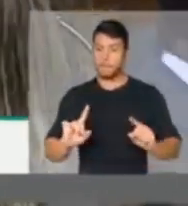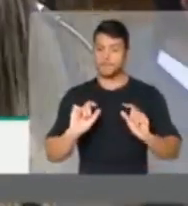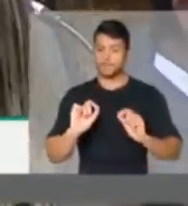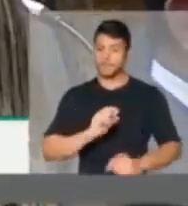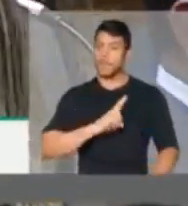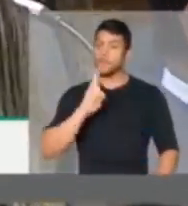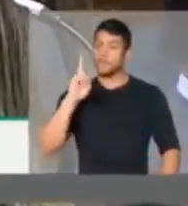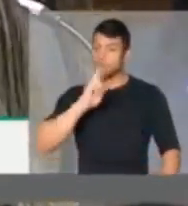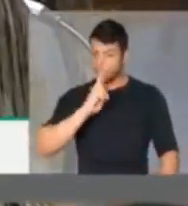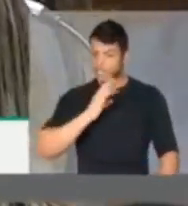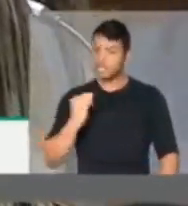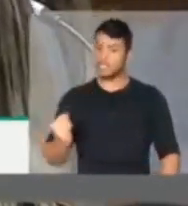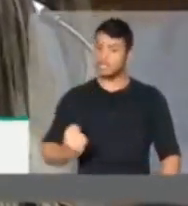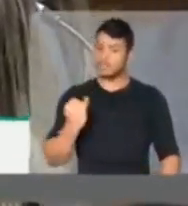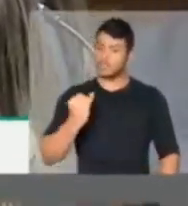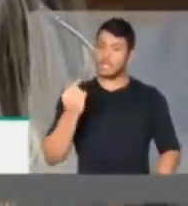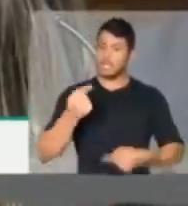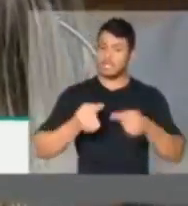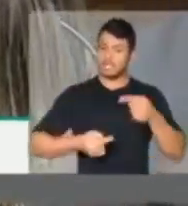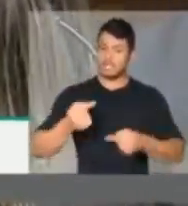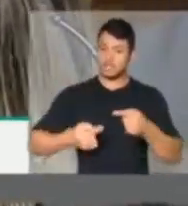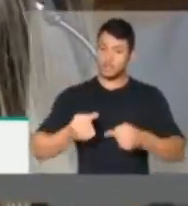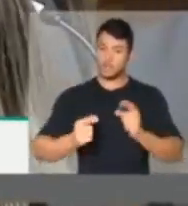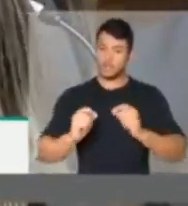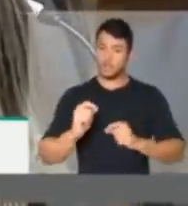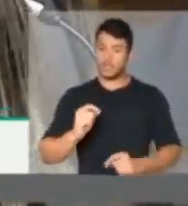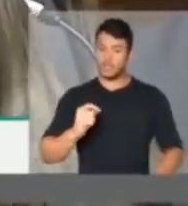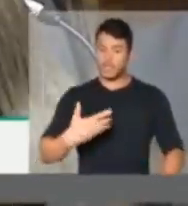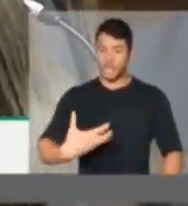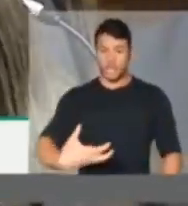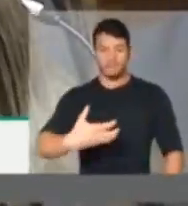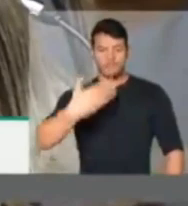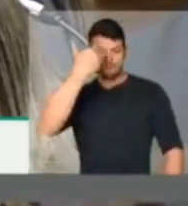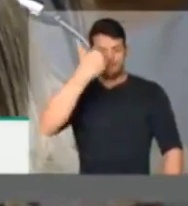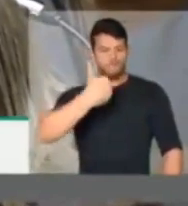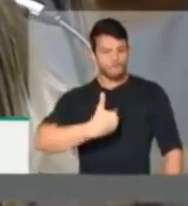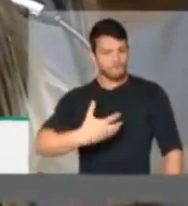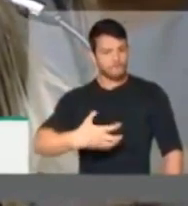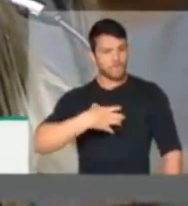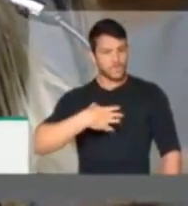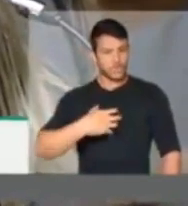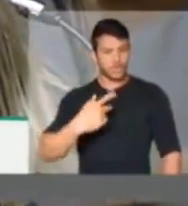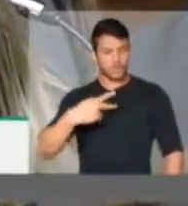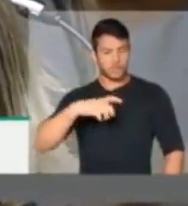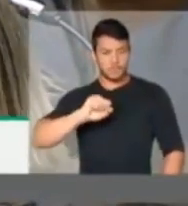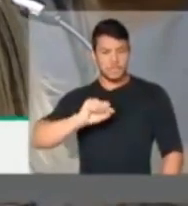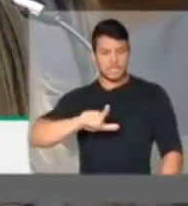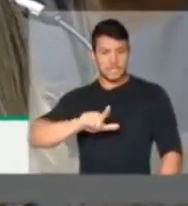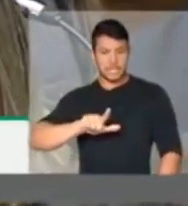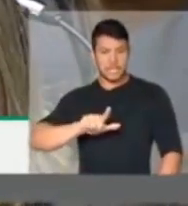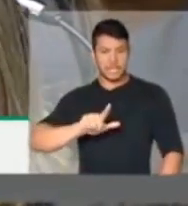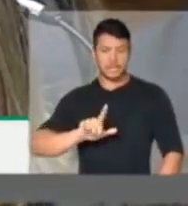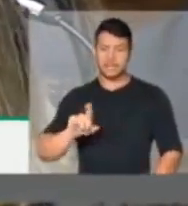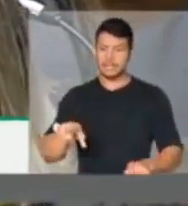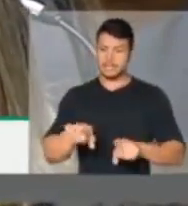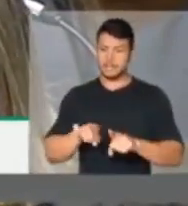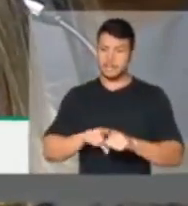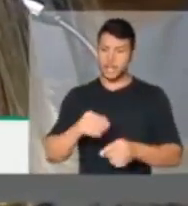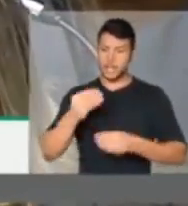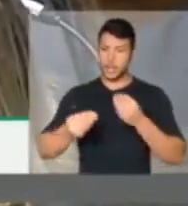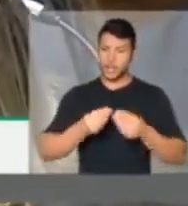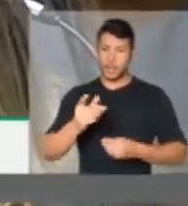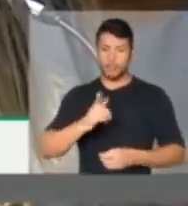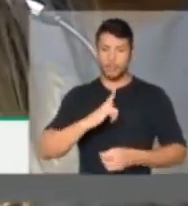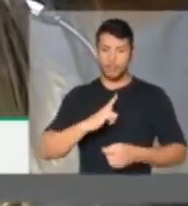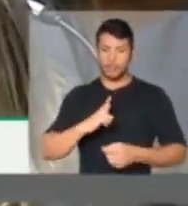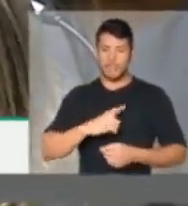e relevante é discutir a postura do PSL, que é o partido do presidente, e o desrespeito que tem com as